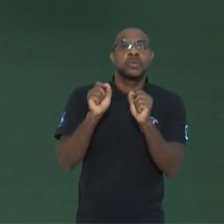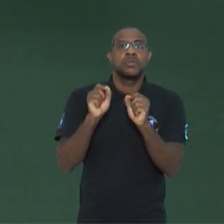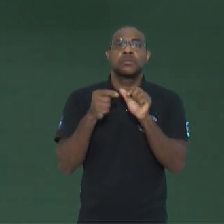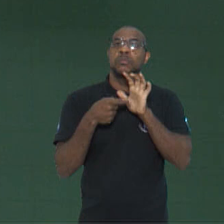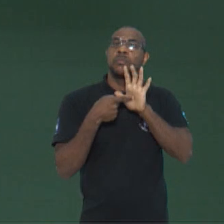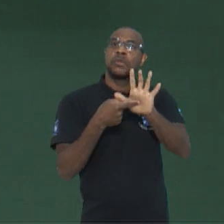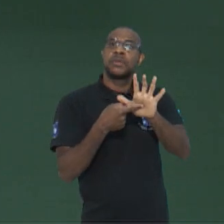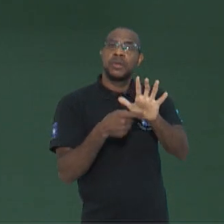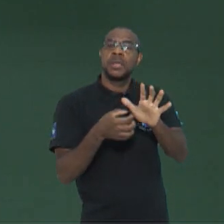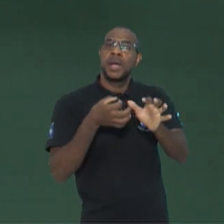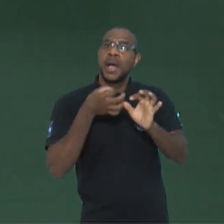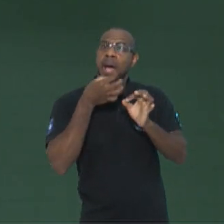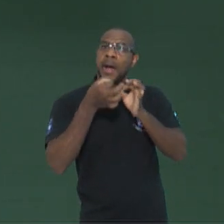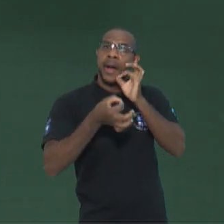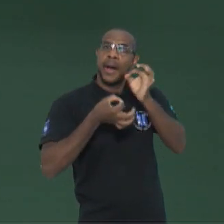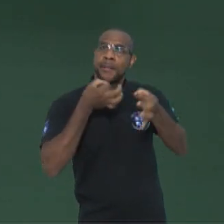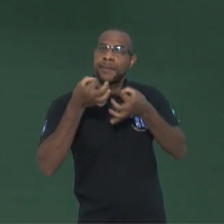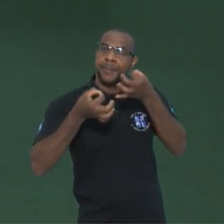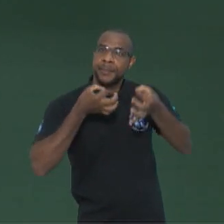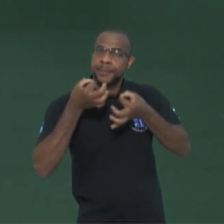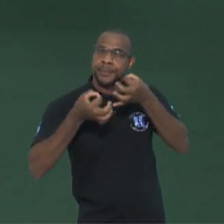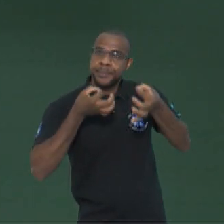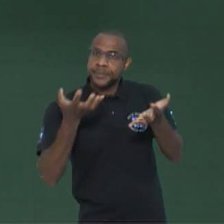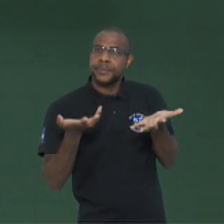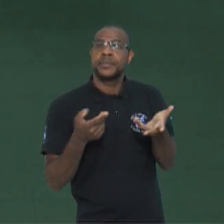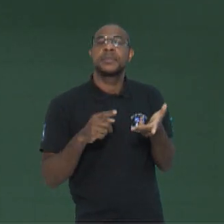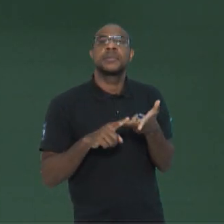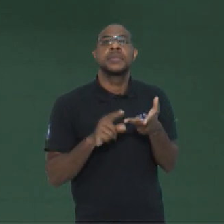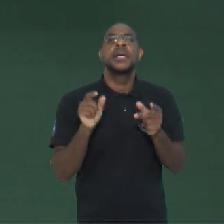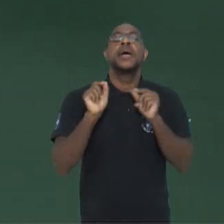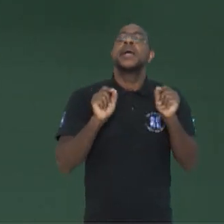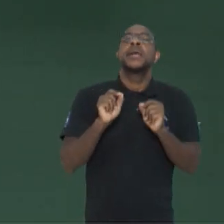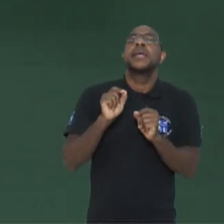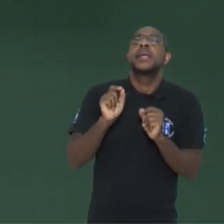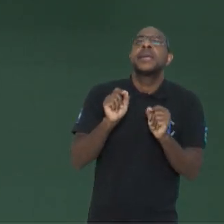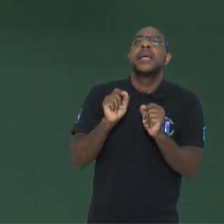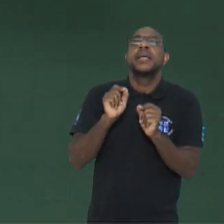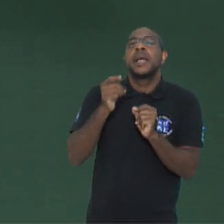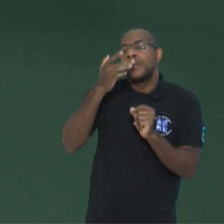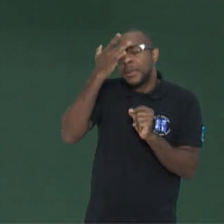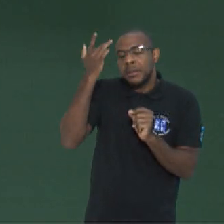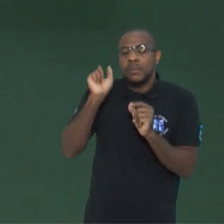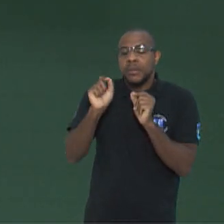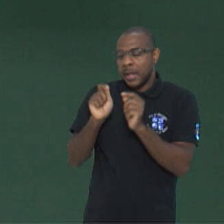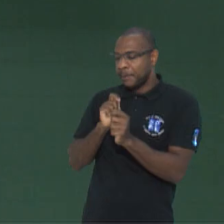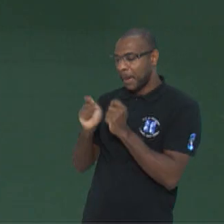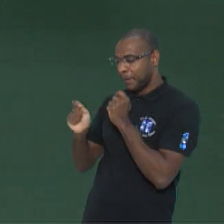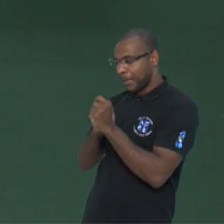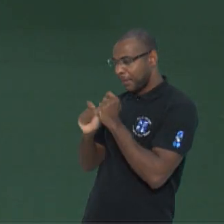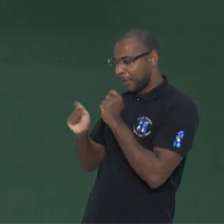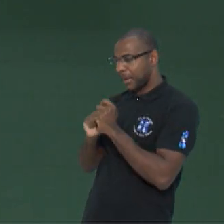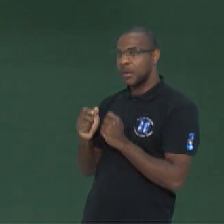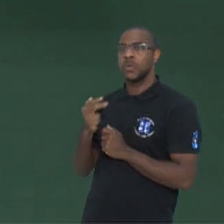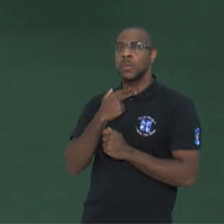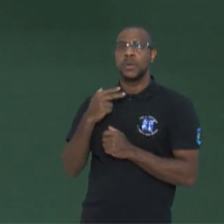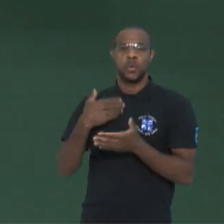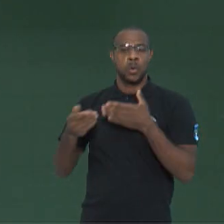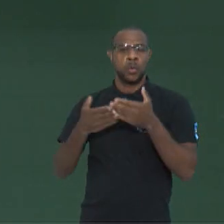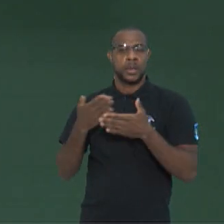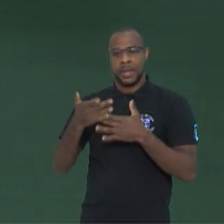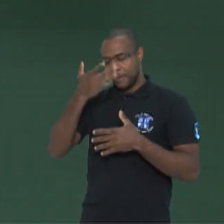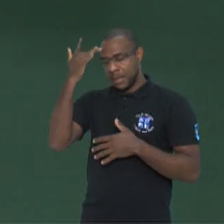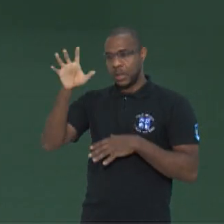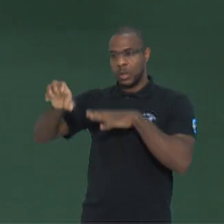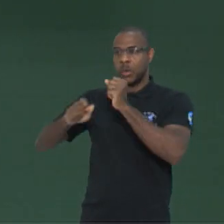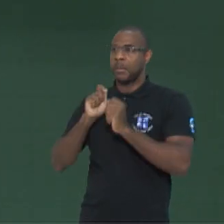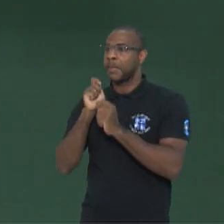trazer argumentos, a importância de eu saber quem entrevistar, né? De repente eu não posso pegar qualquer pessoa na rua